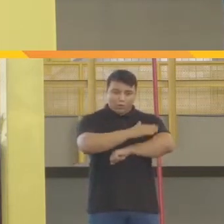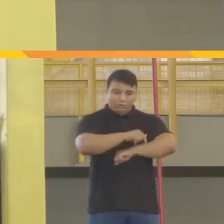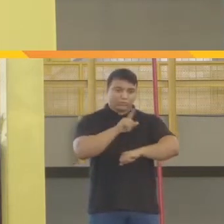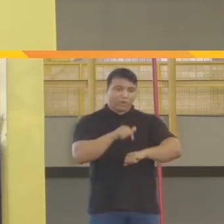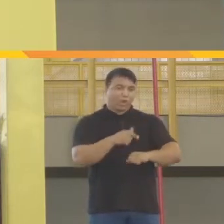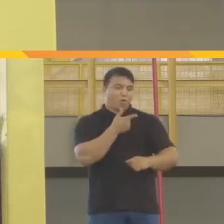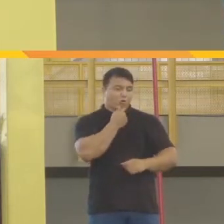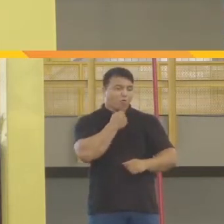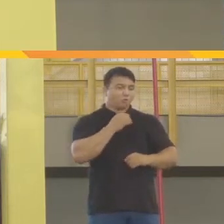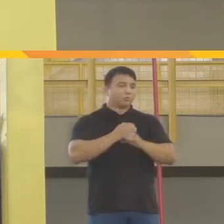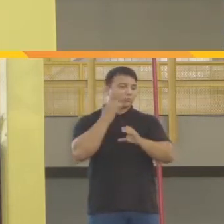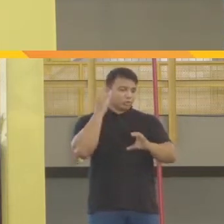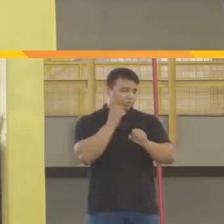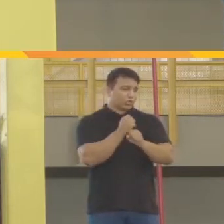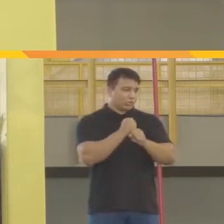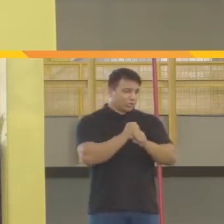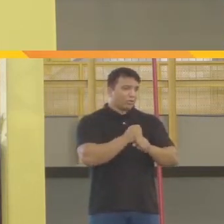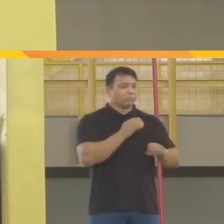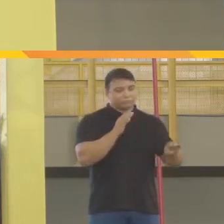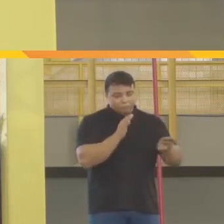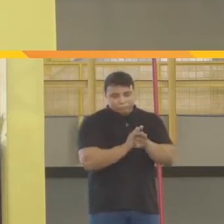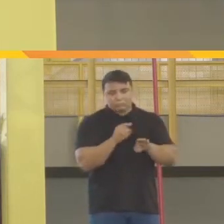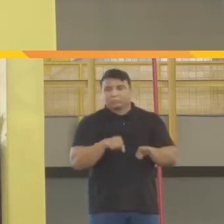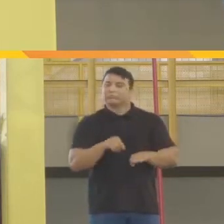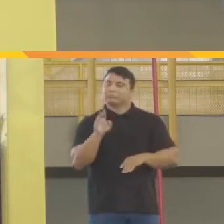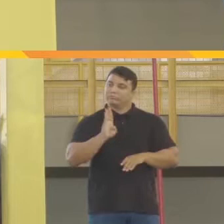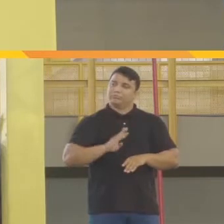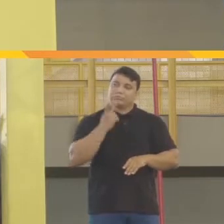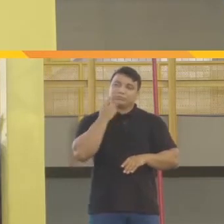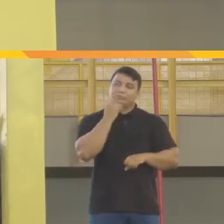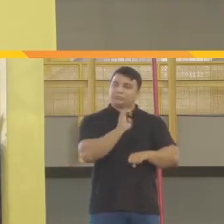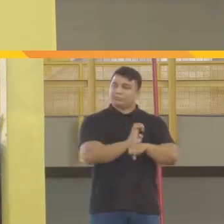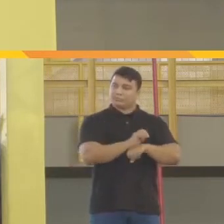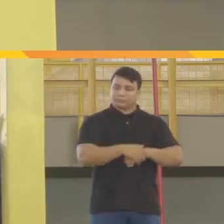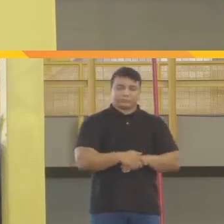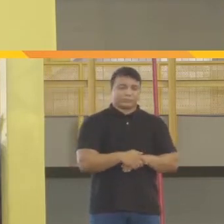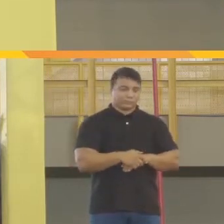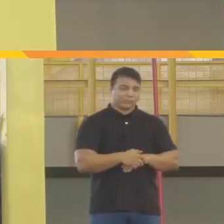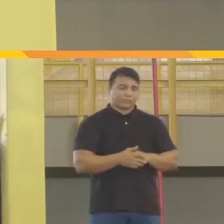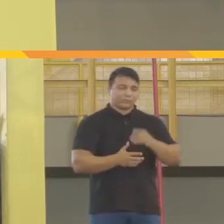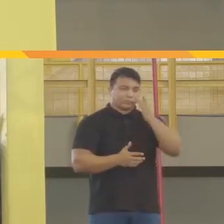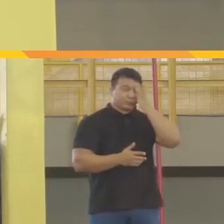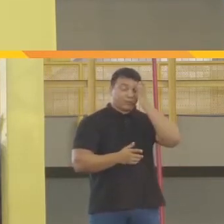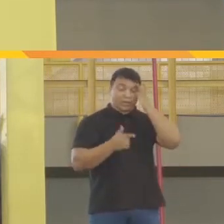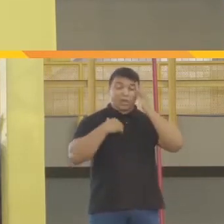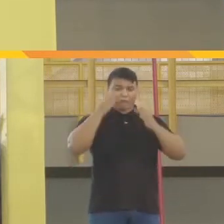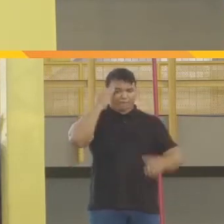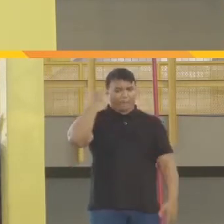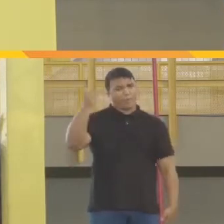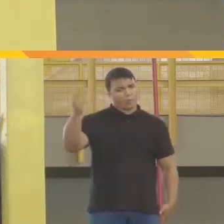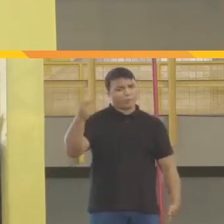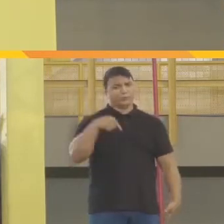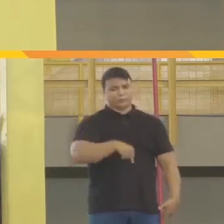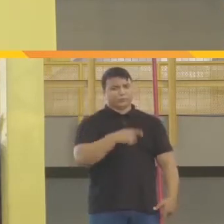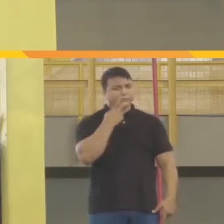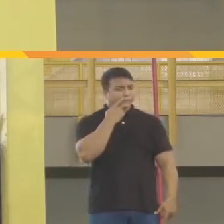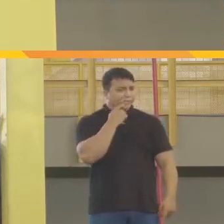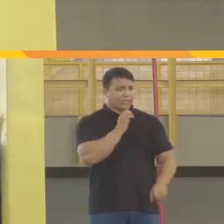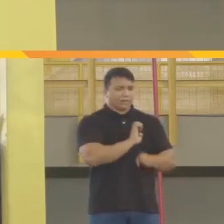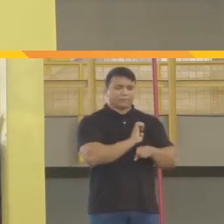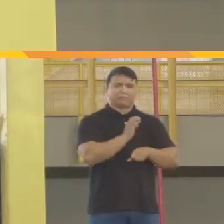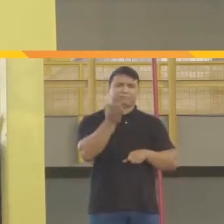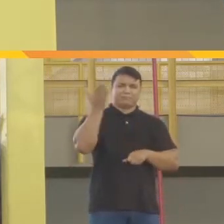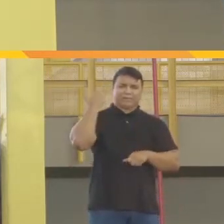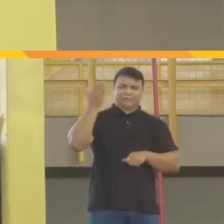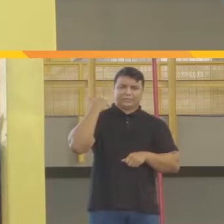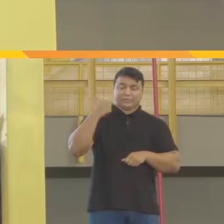Hall. Perfeitamente. O Mr. Hall era um engenheiro inglês, muito famoso aqui e que fazia